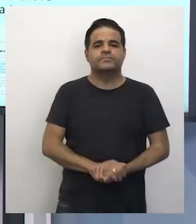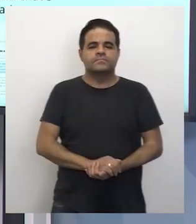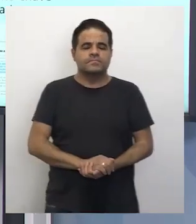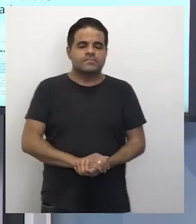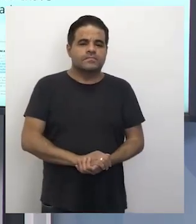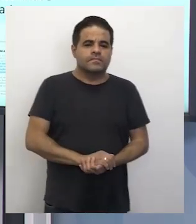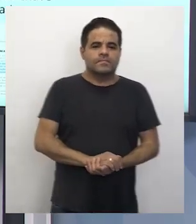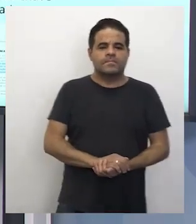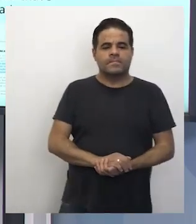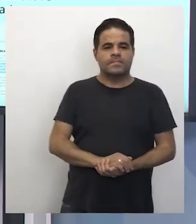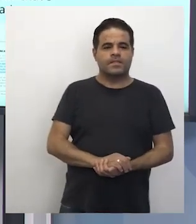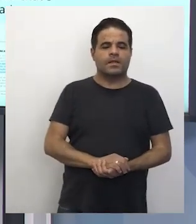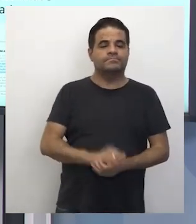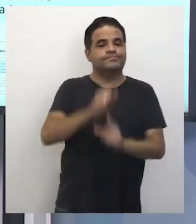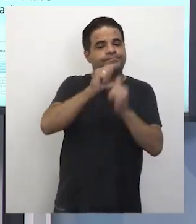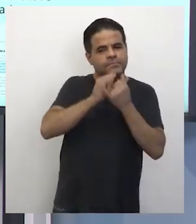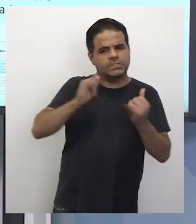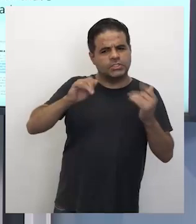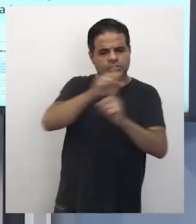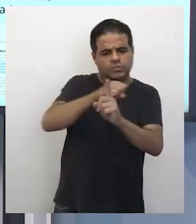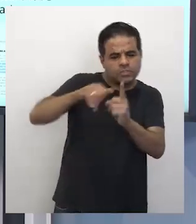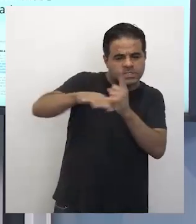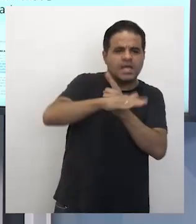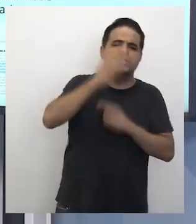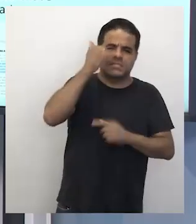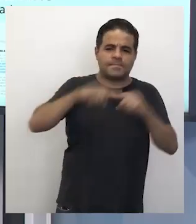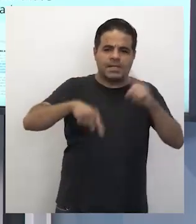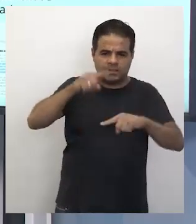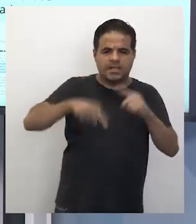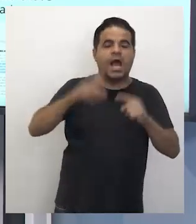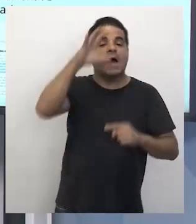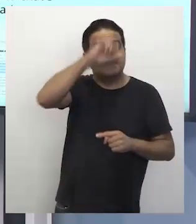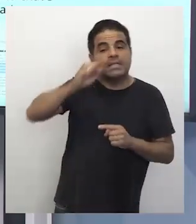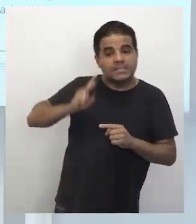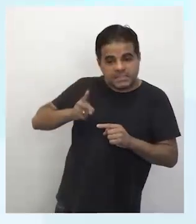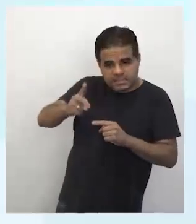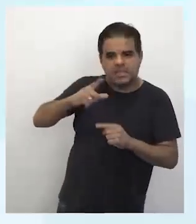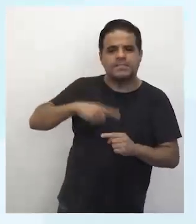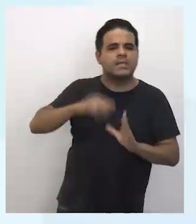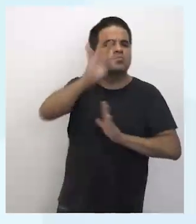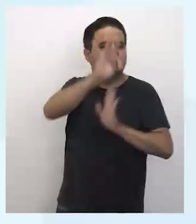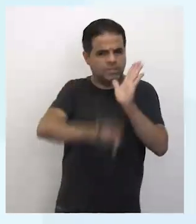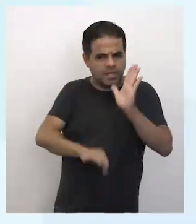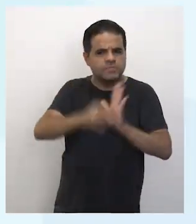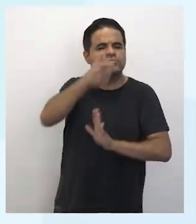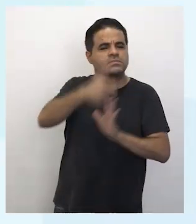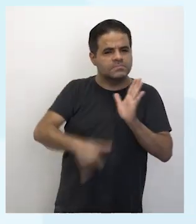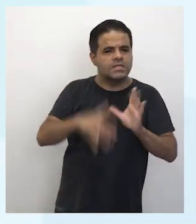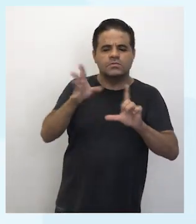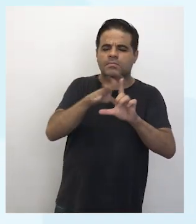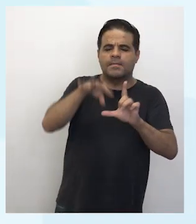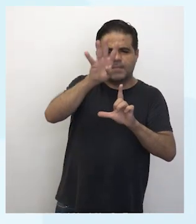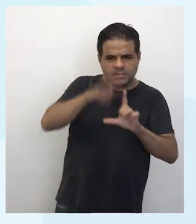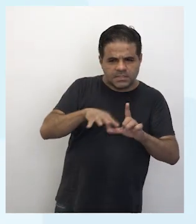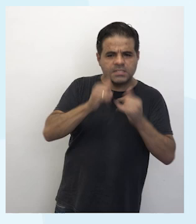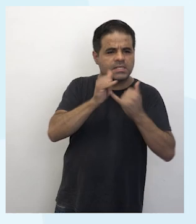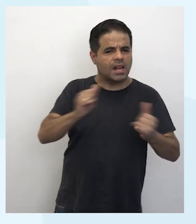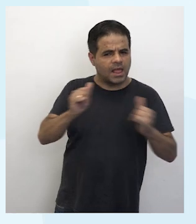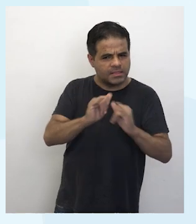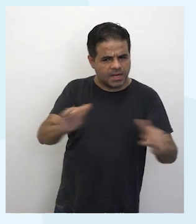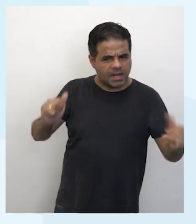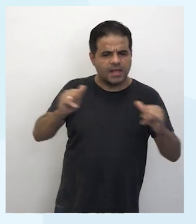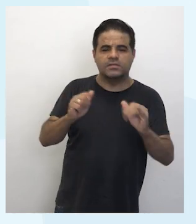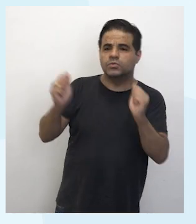sobre energia e sociedade, né? A gente reconhece aí no seu material Aprender Sempre, né? Tem um texto falando sobre a matriz elétrica, né? Que é